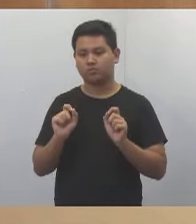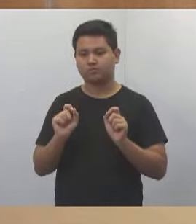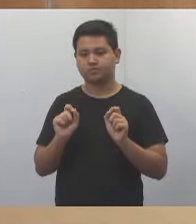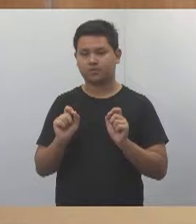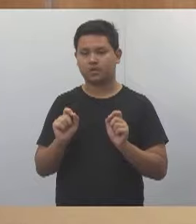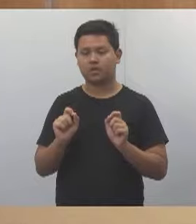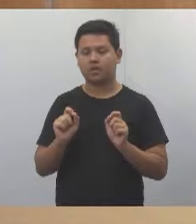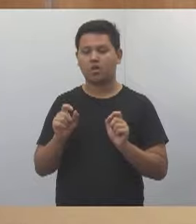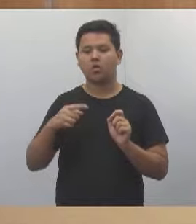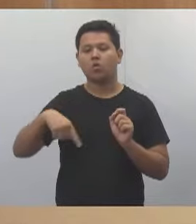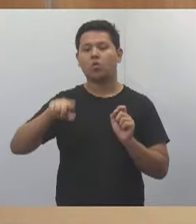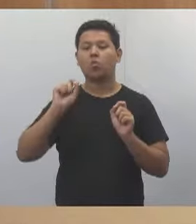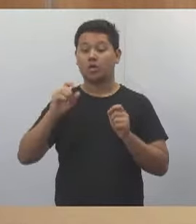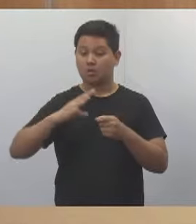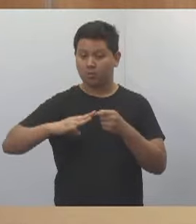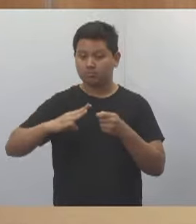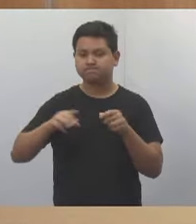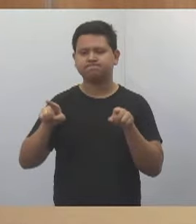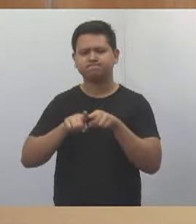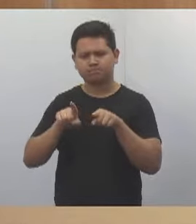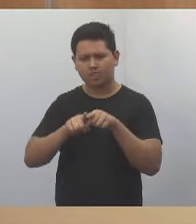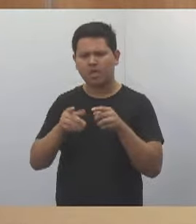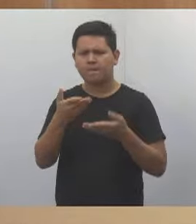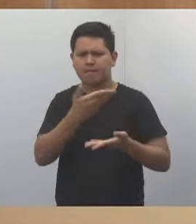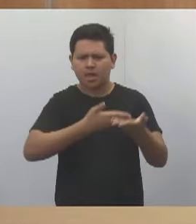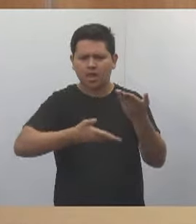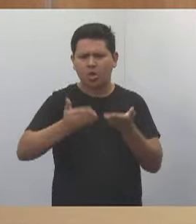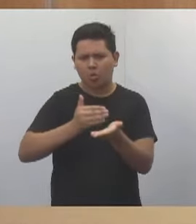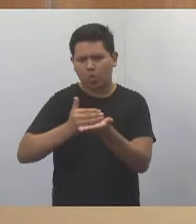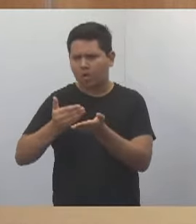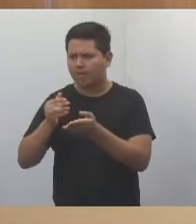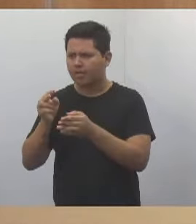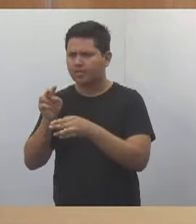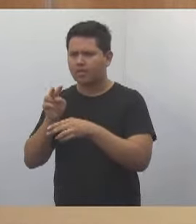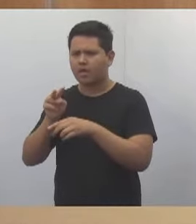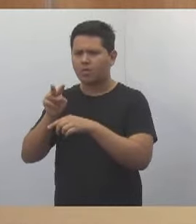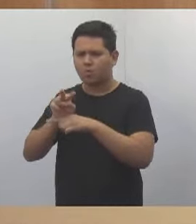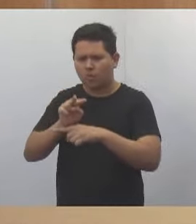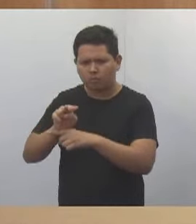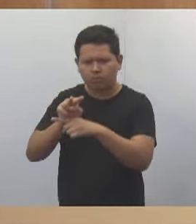nós queremos que o município também passe a fiscalizar